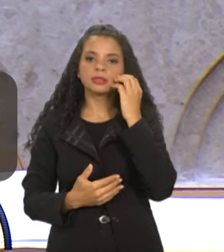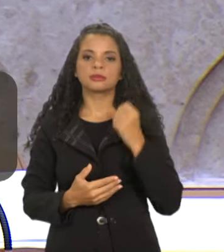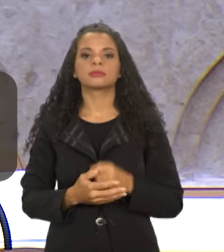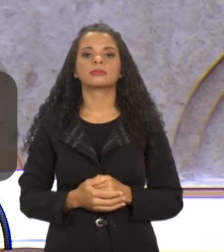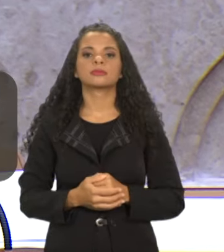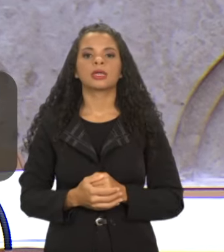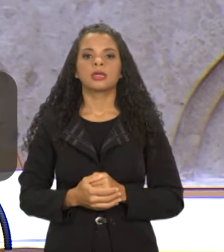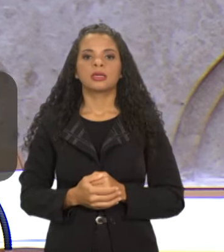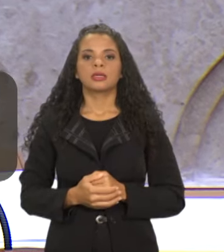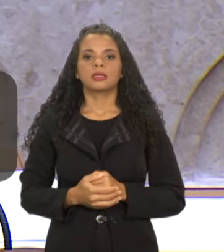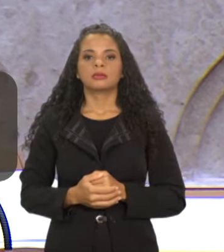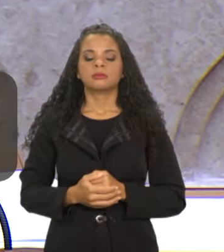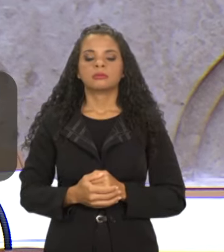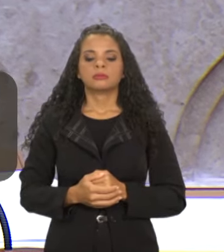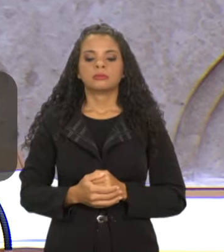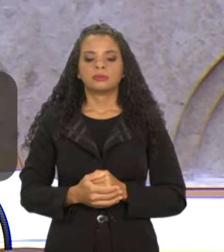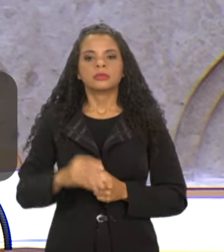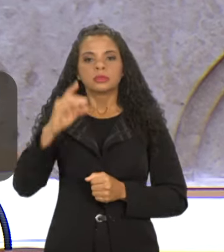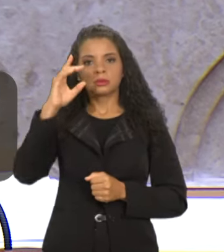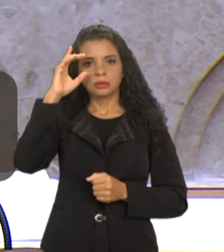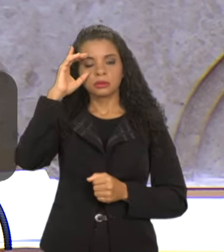Zanin.